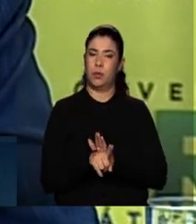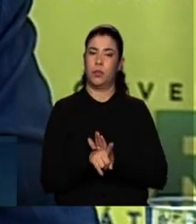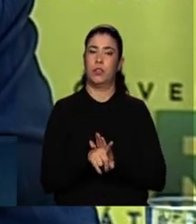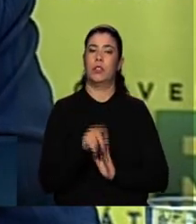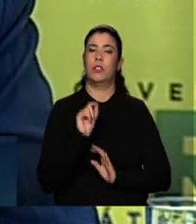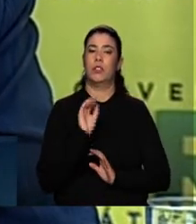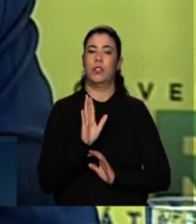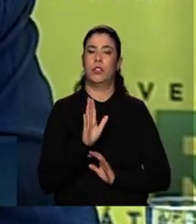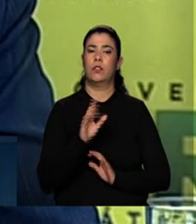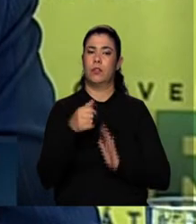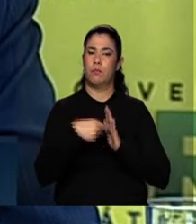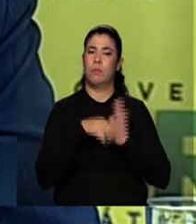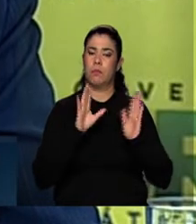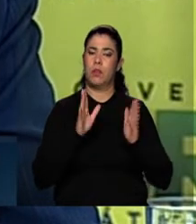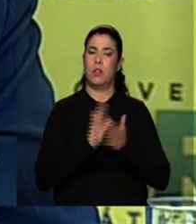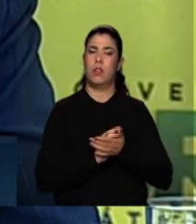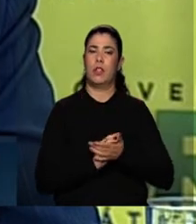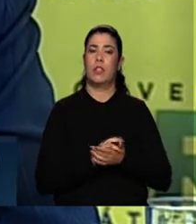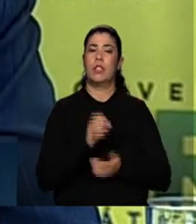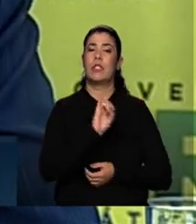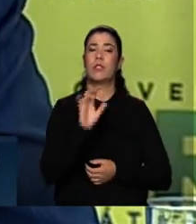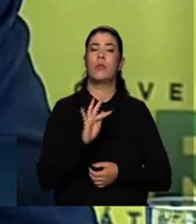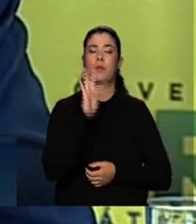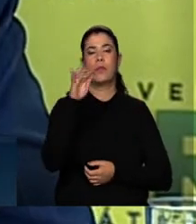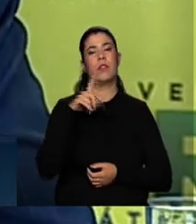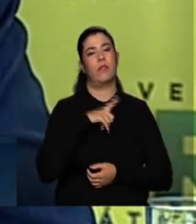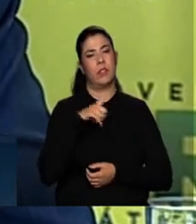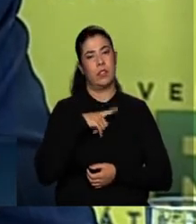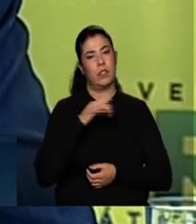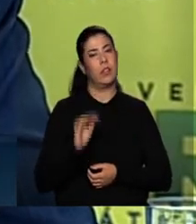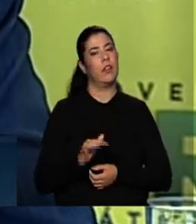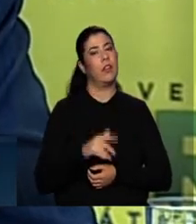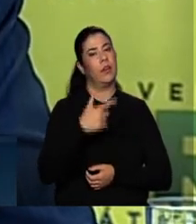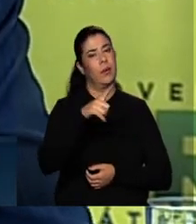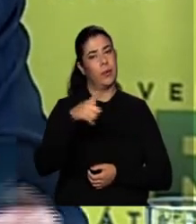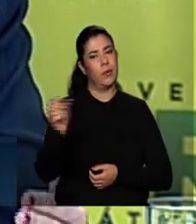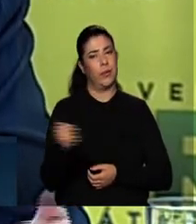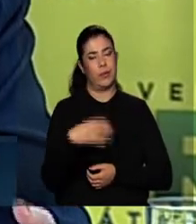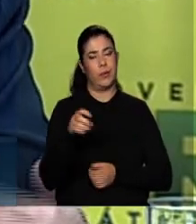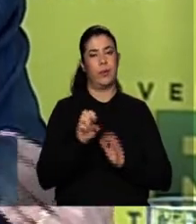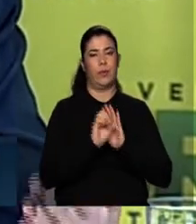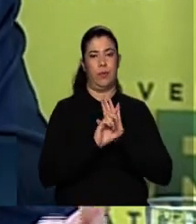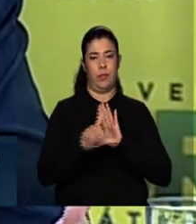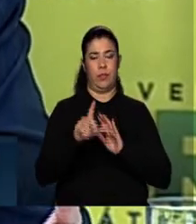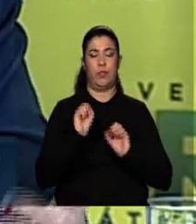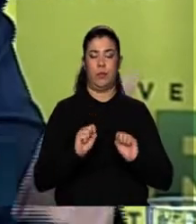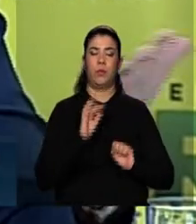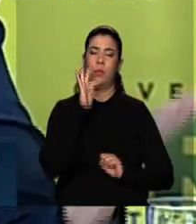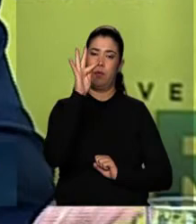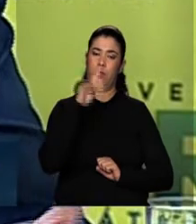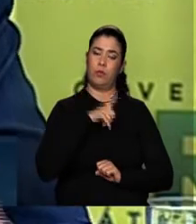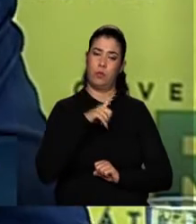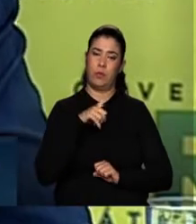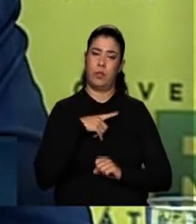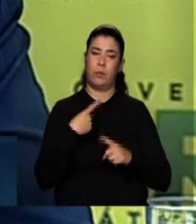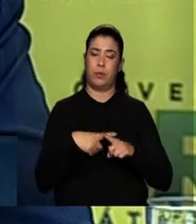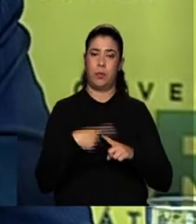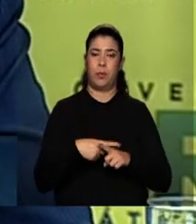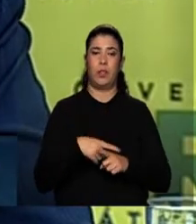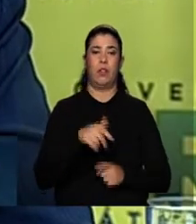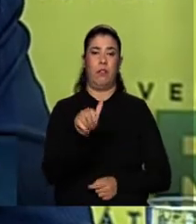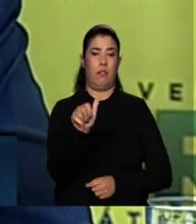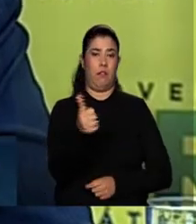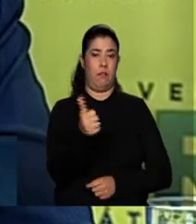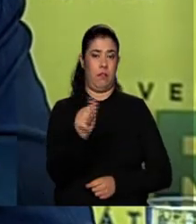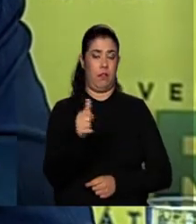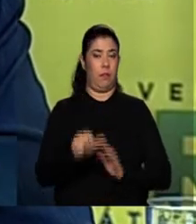se vai haver outros editais, sim, a gente pretende após, né, o